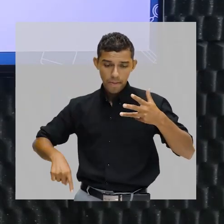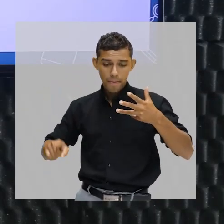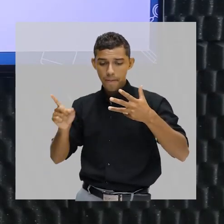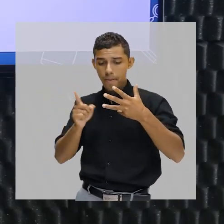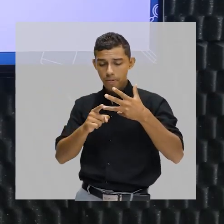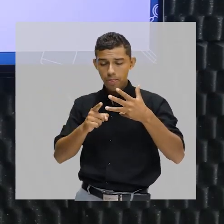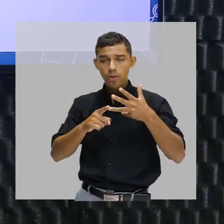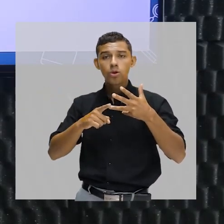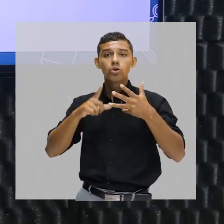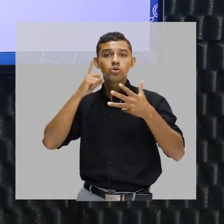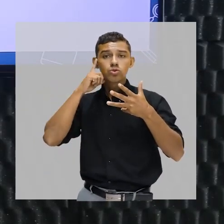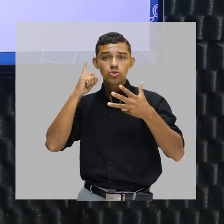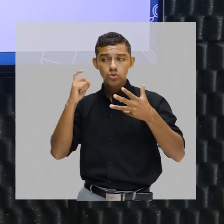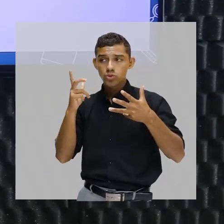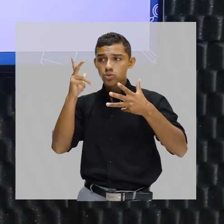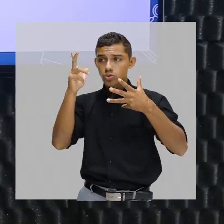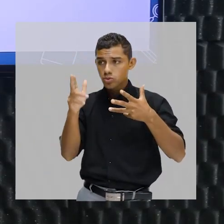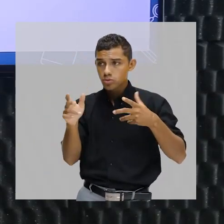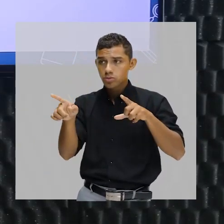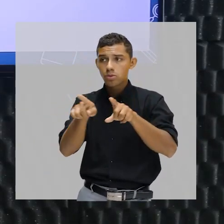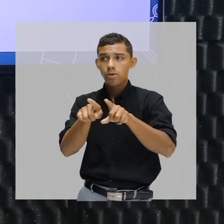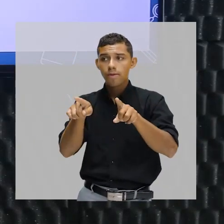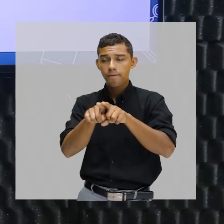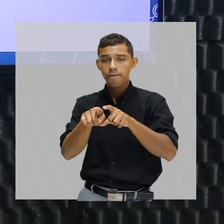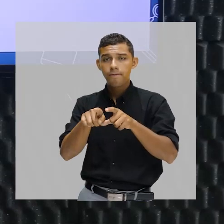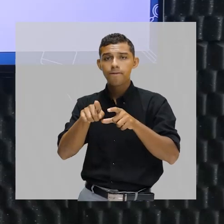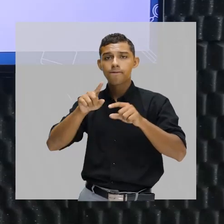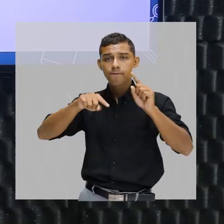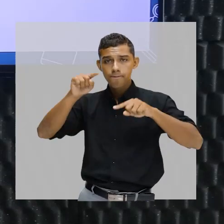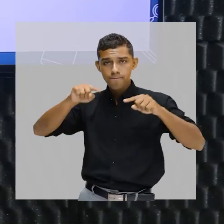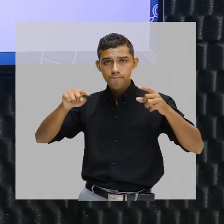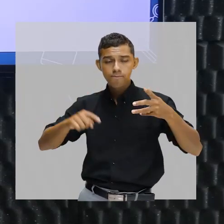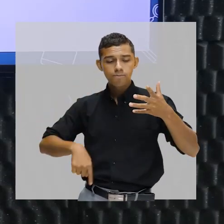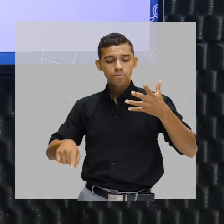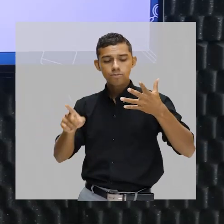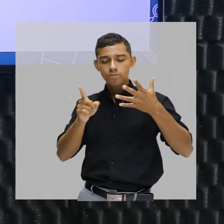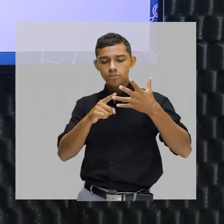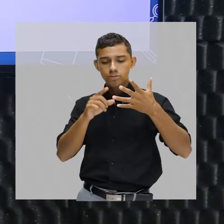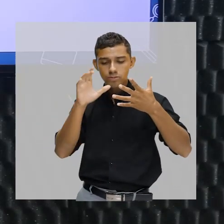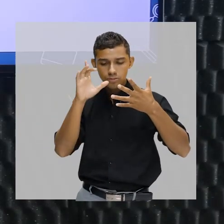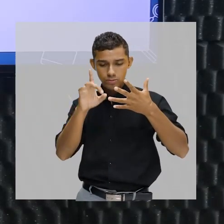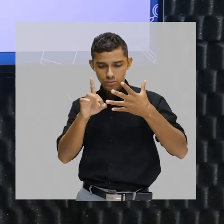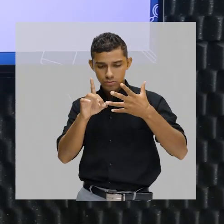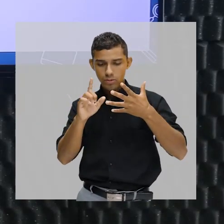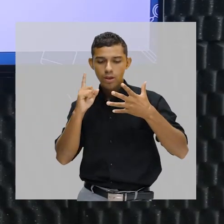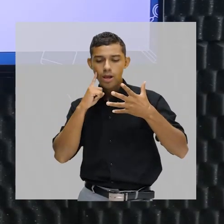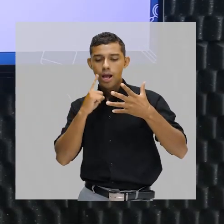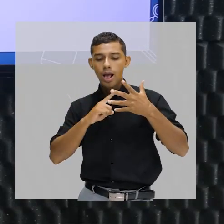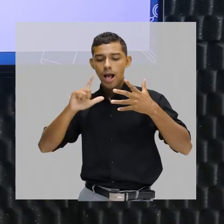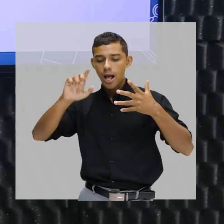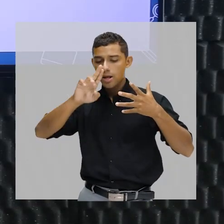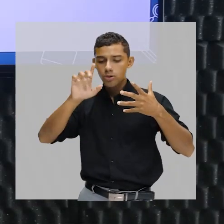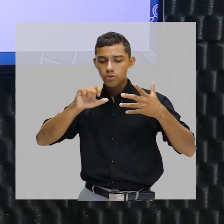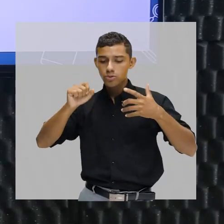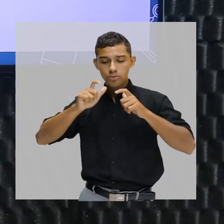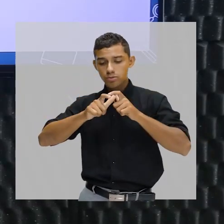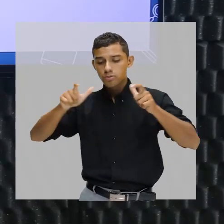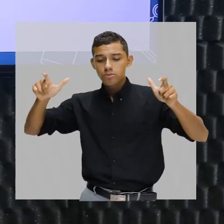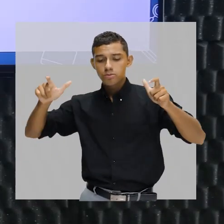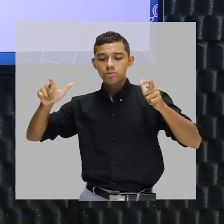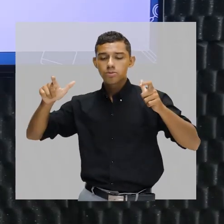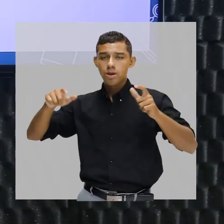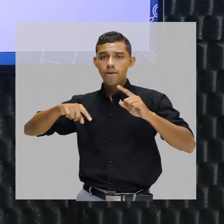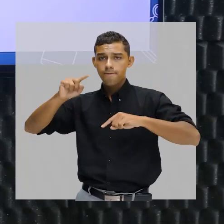mesma frequência, letra D, a luz, mas de maior frequência, e letra E, o som, mas de